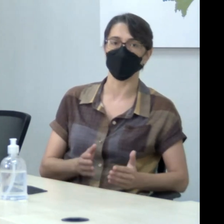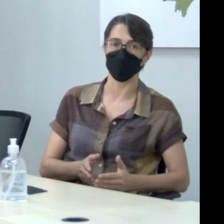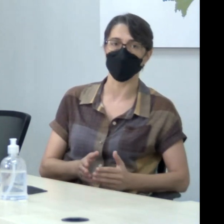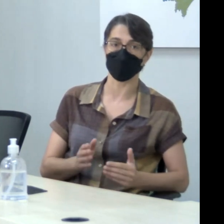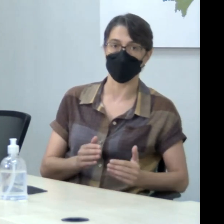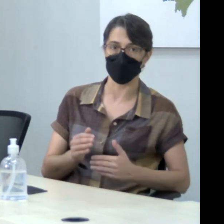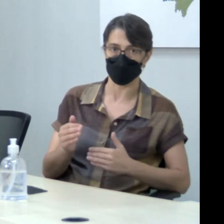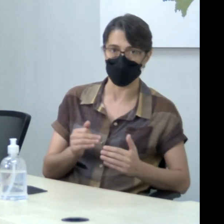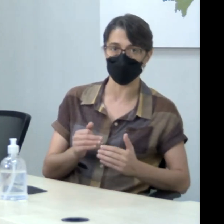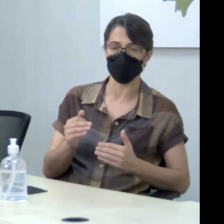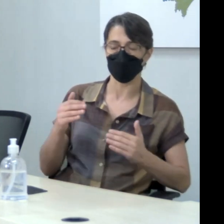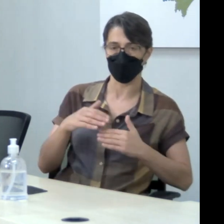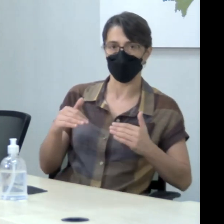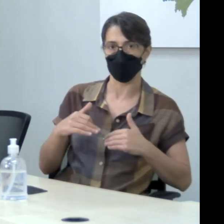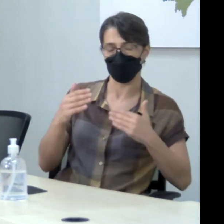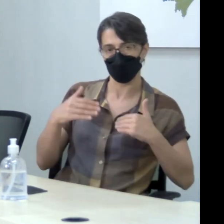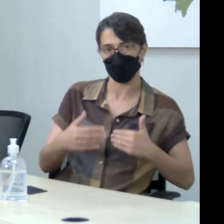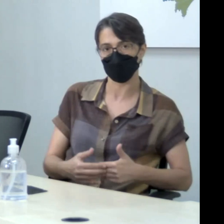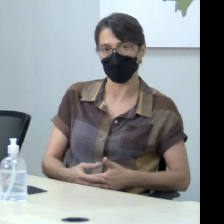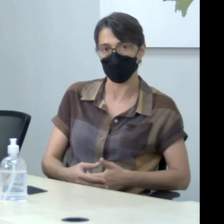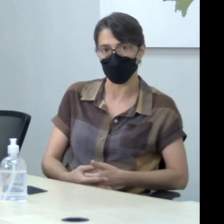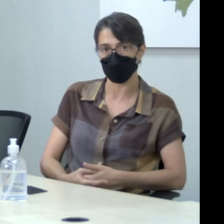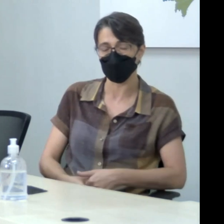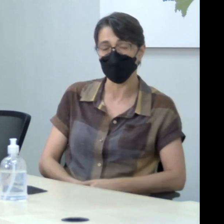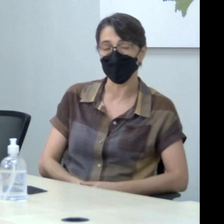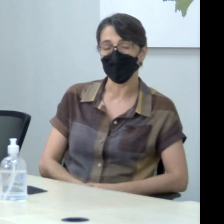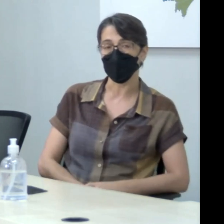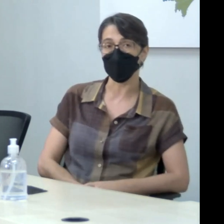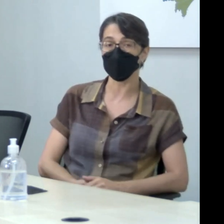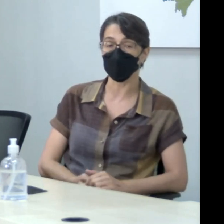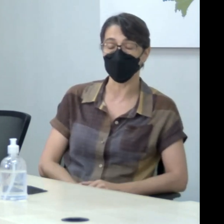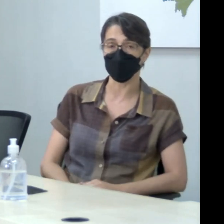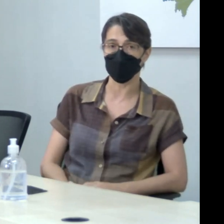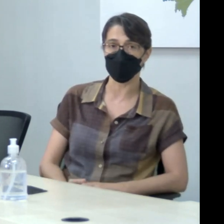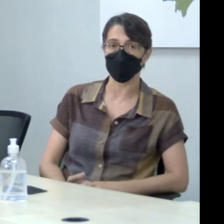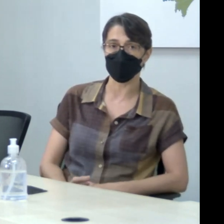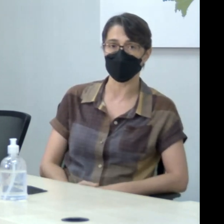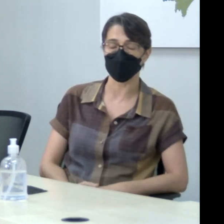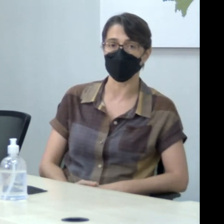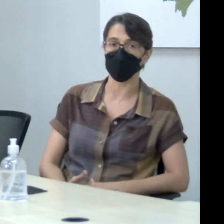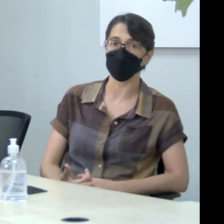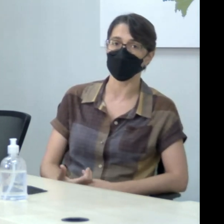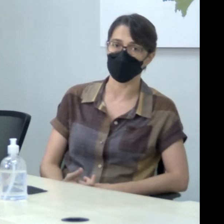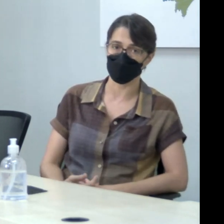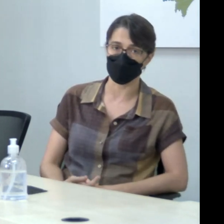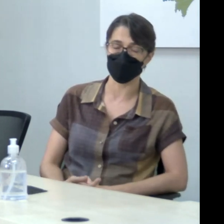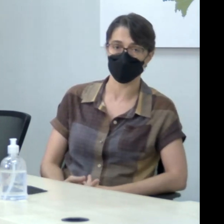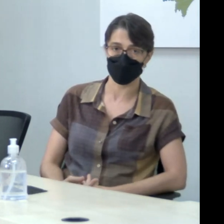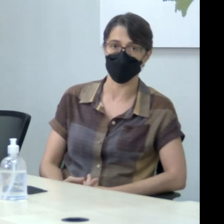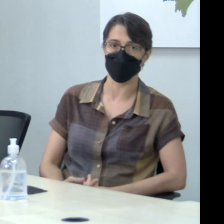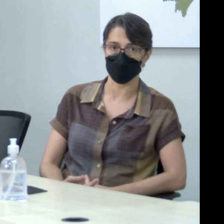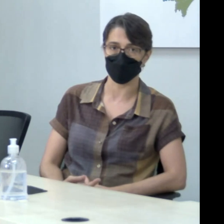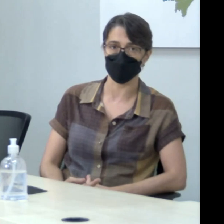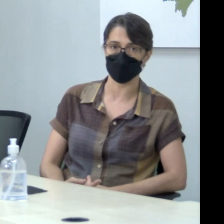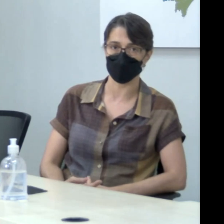cadastrada no que nesta unidade a qual ela disse que pertence e se não houver nenhuma informação que nessa aí nós